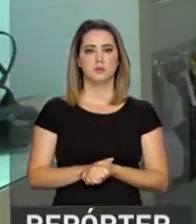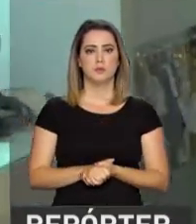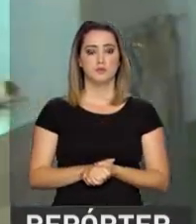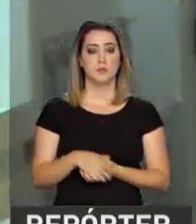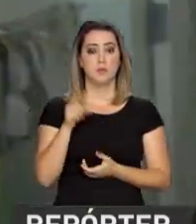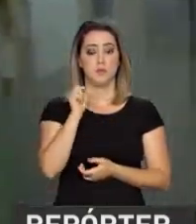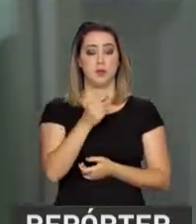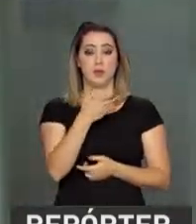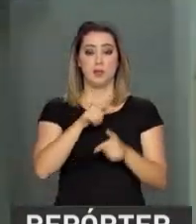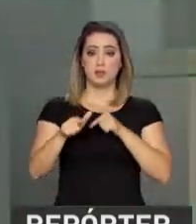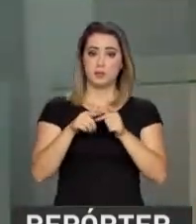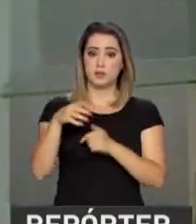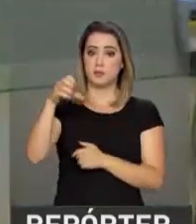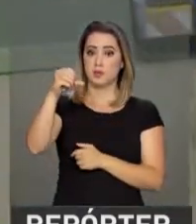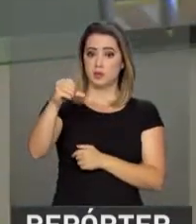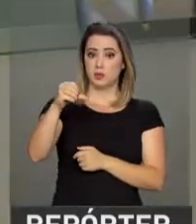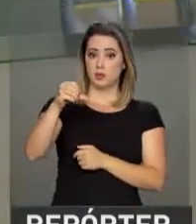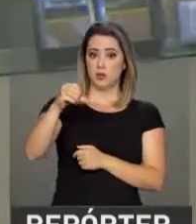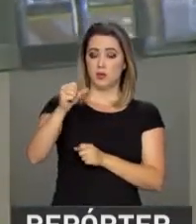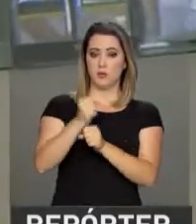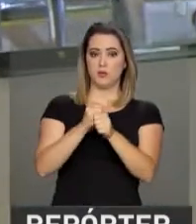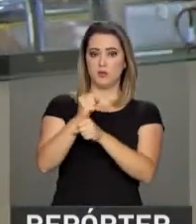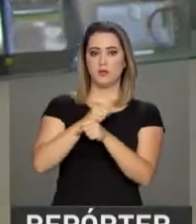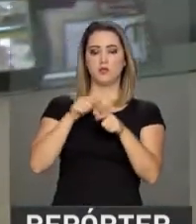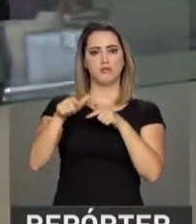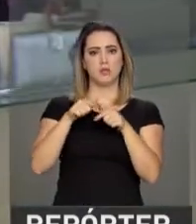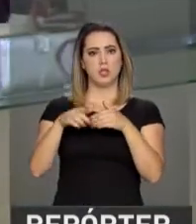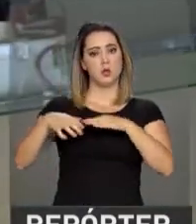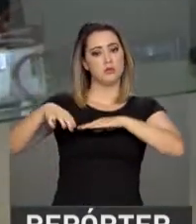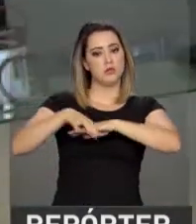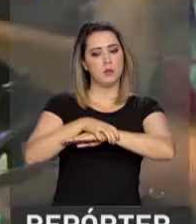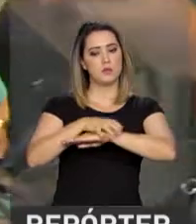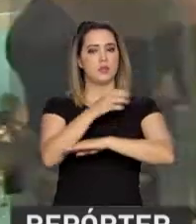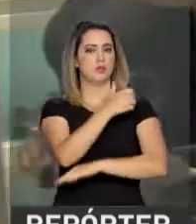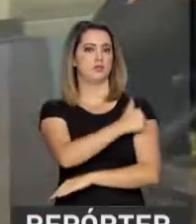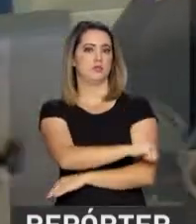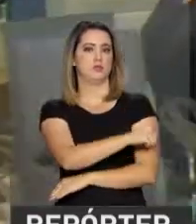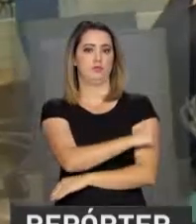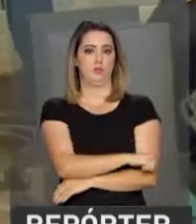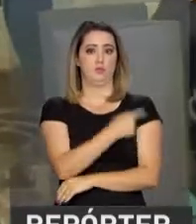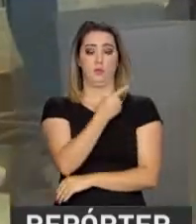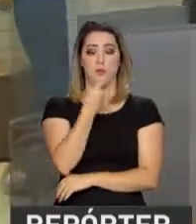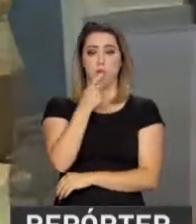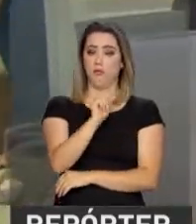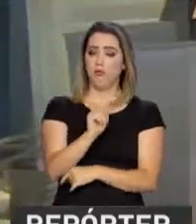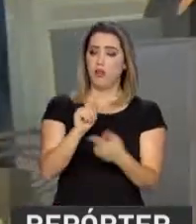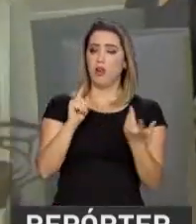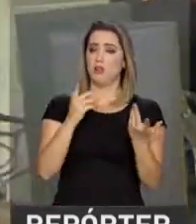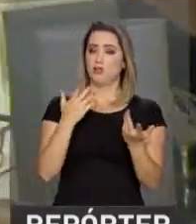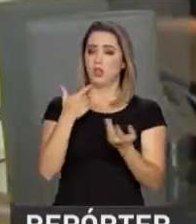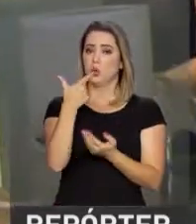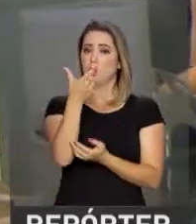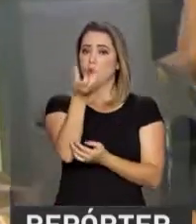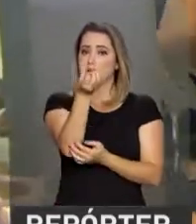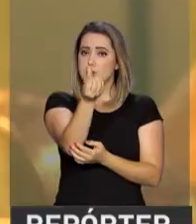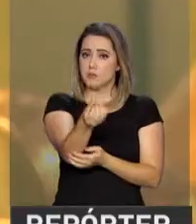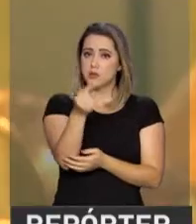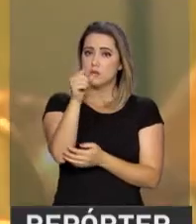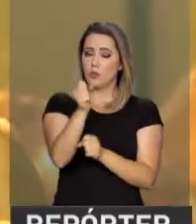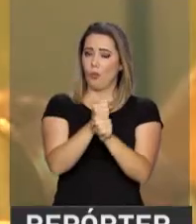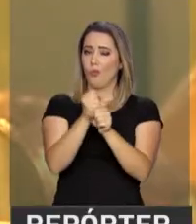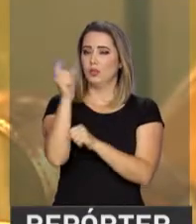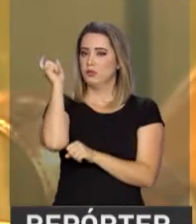Marina Alva trabalha há 9 anos nesta loja de calçados, no Rio de Janeiro. Ela conta que, embora 2016 tenha sido um